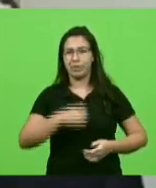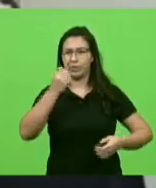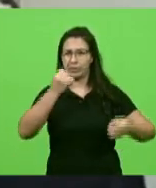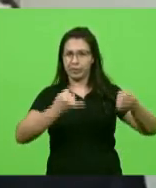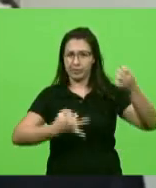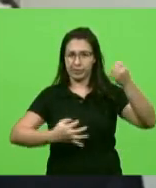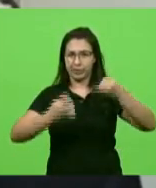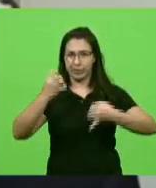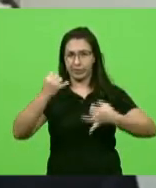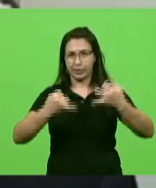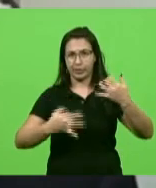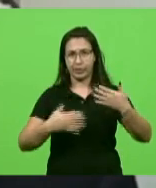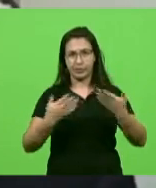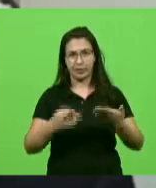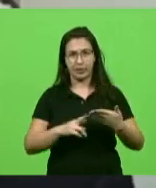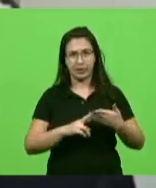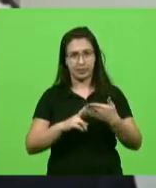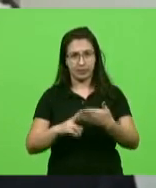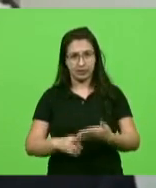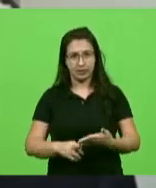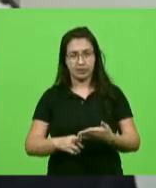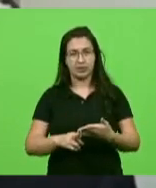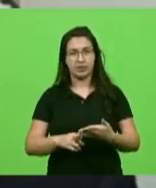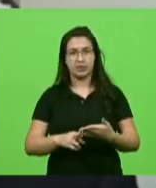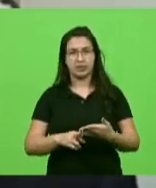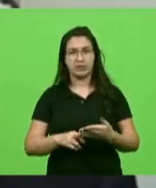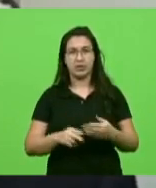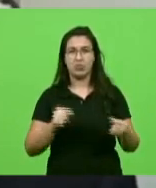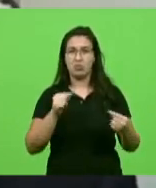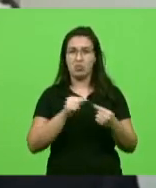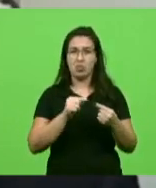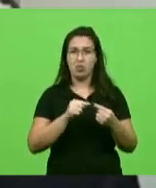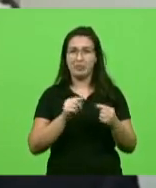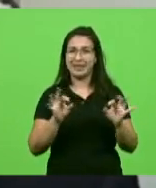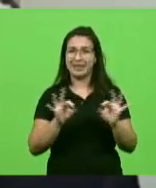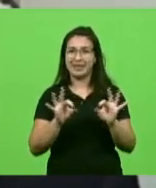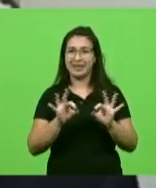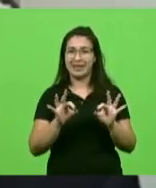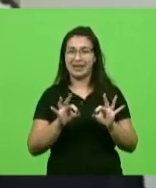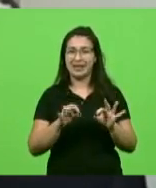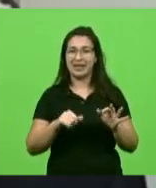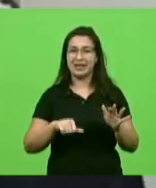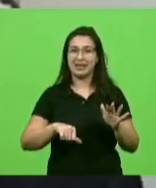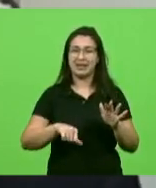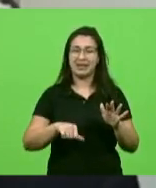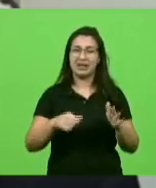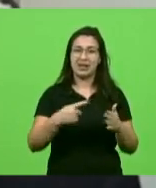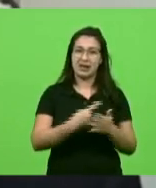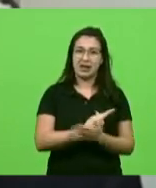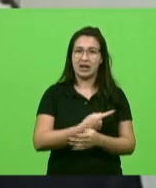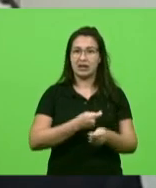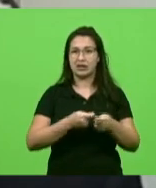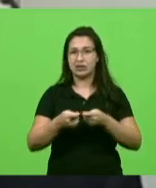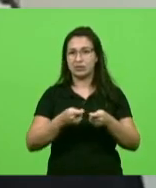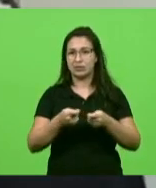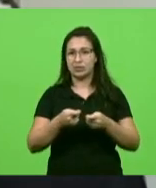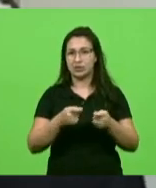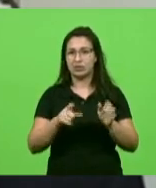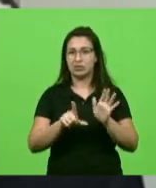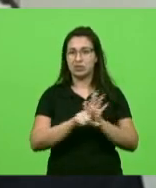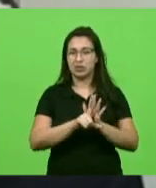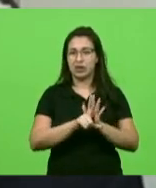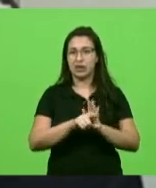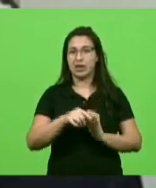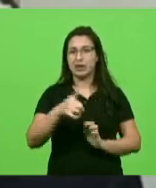narrados na representação não se amoldam a qualquer das infrações políticas administrativas previstas na